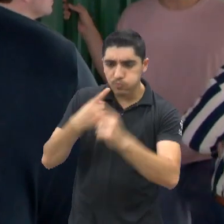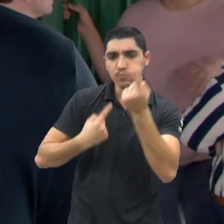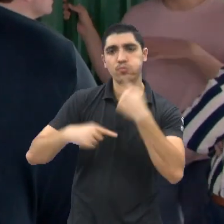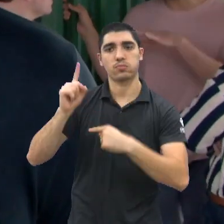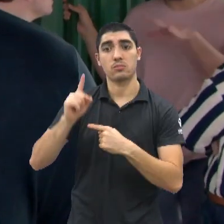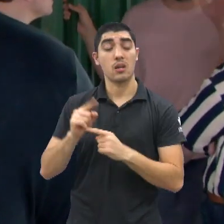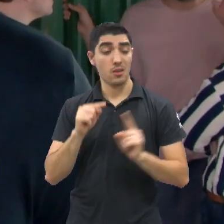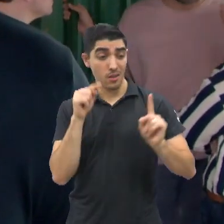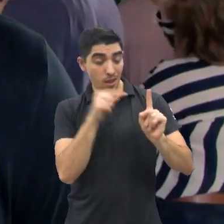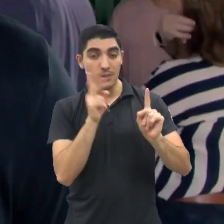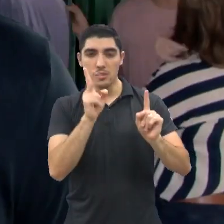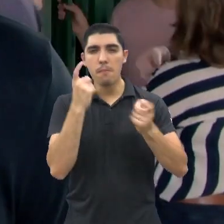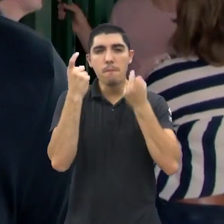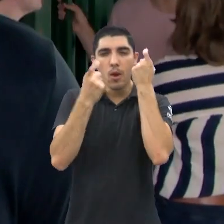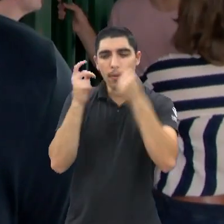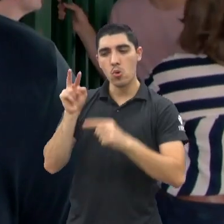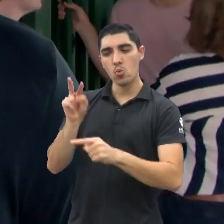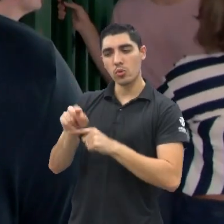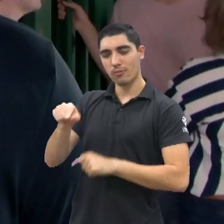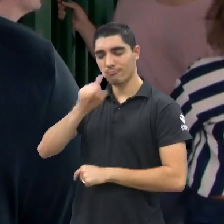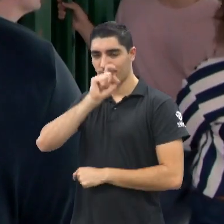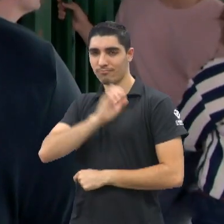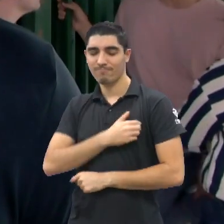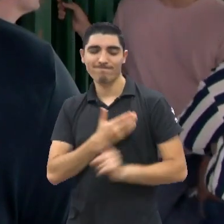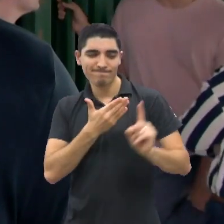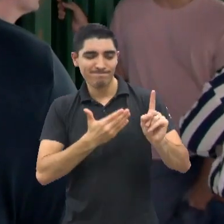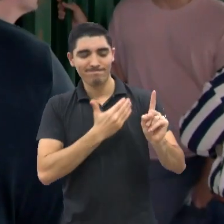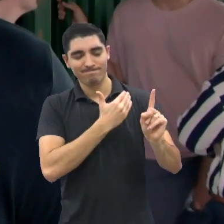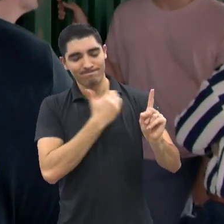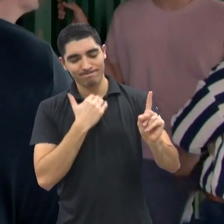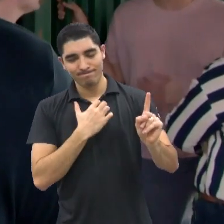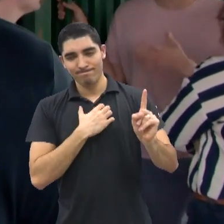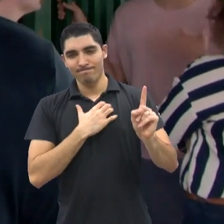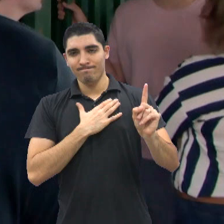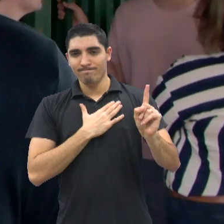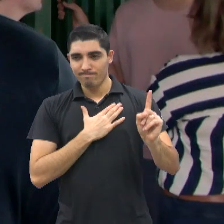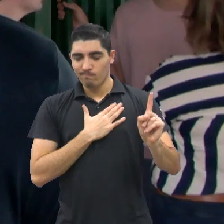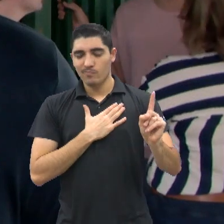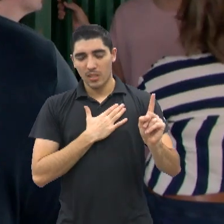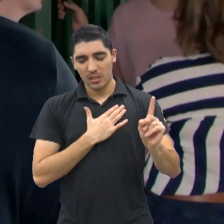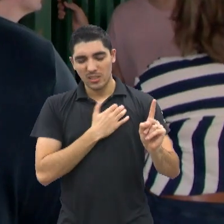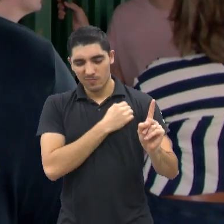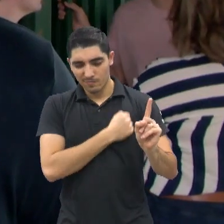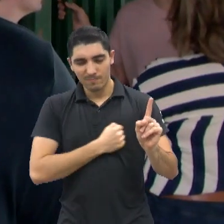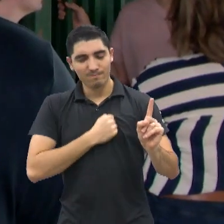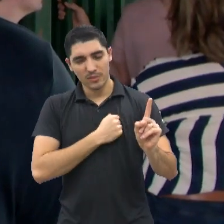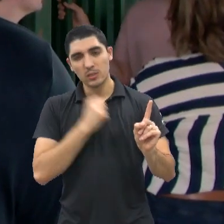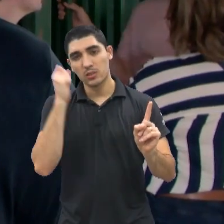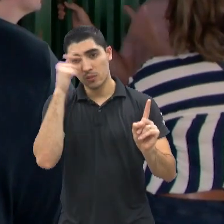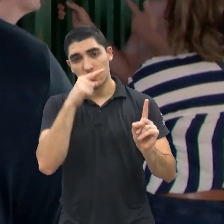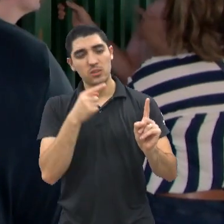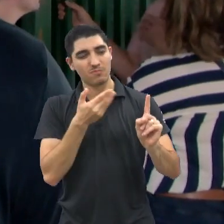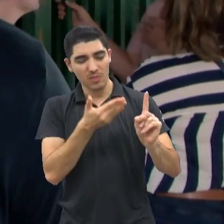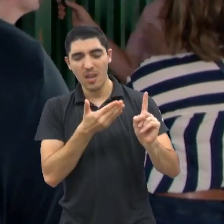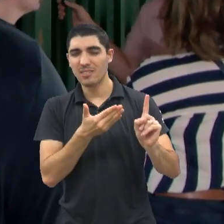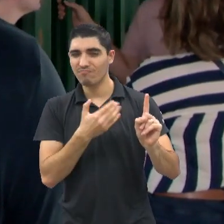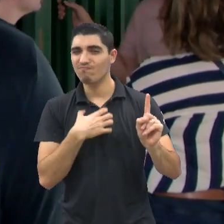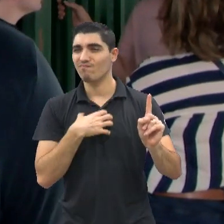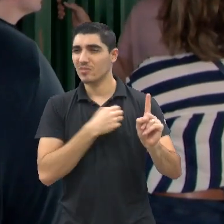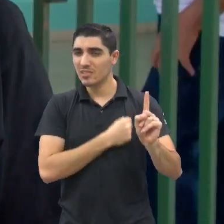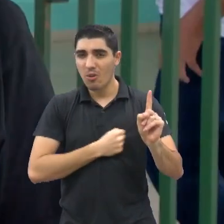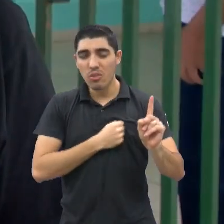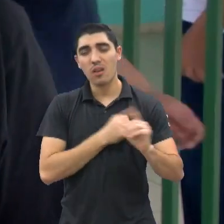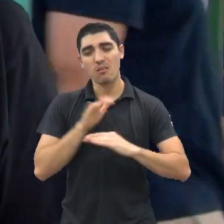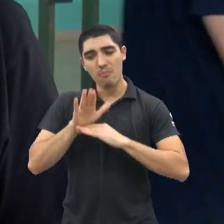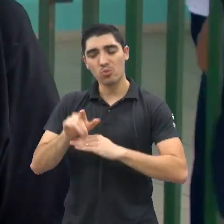muito no futuro do São José uma perda muito grande para nós estamos realmente muito sentidos ele vai ser uma pessoa que fará muita falta aí no dia a dia do